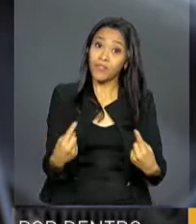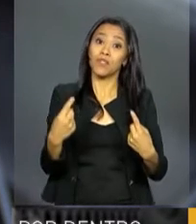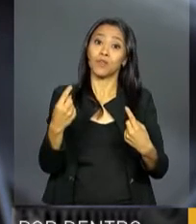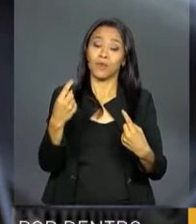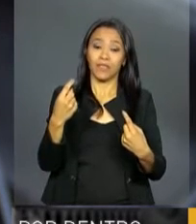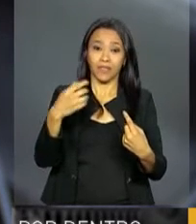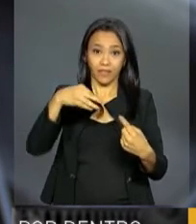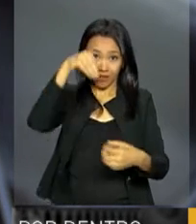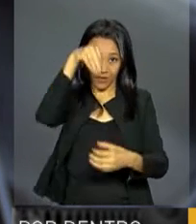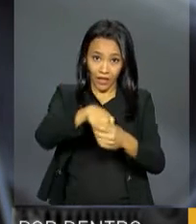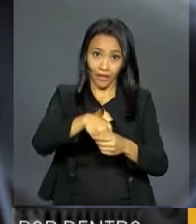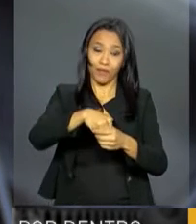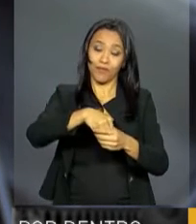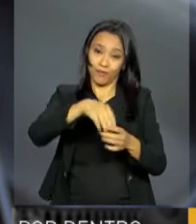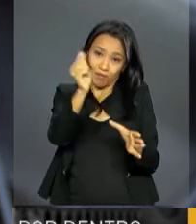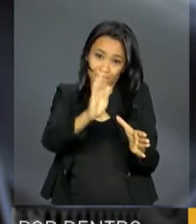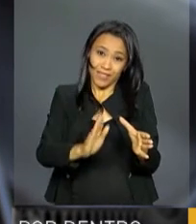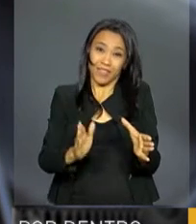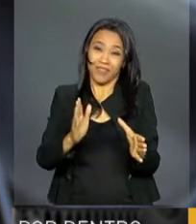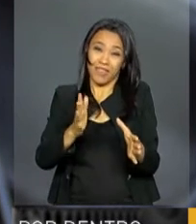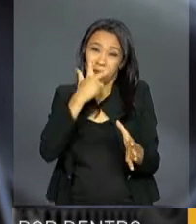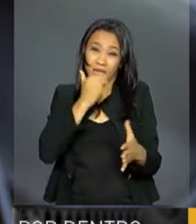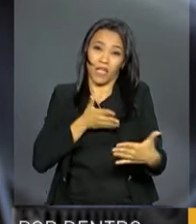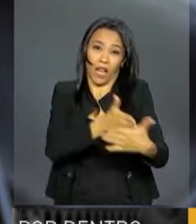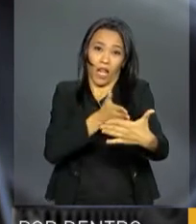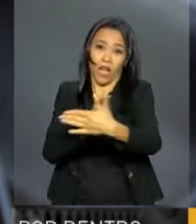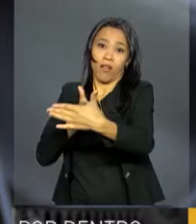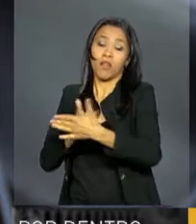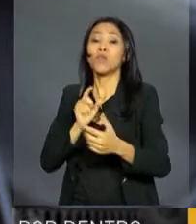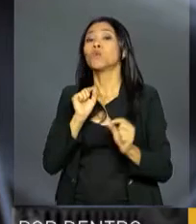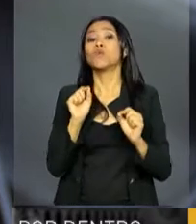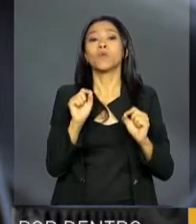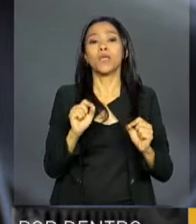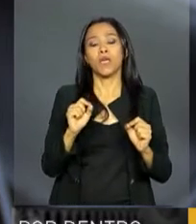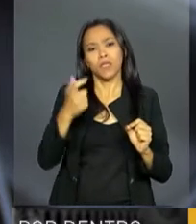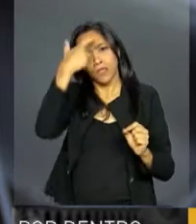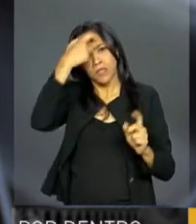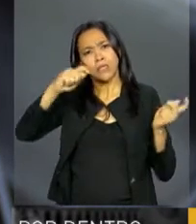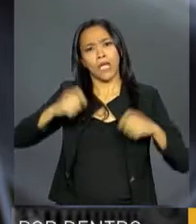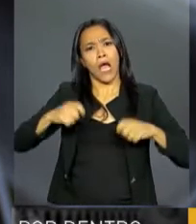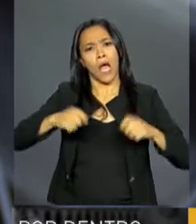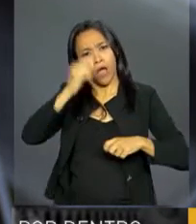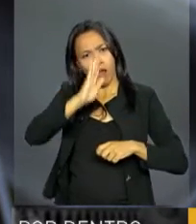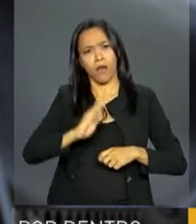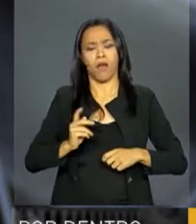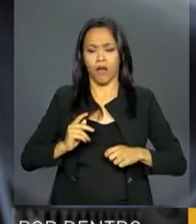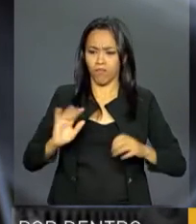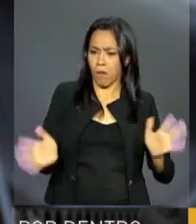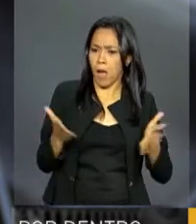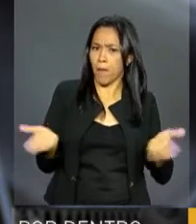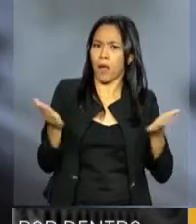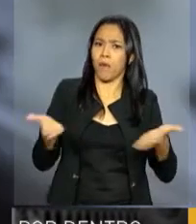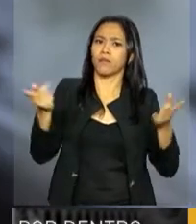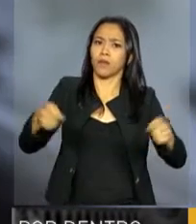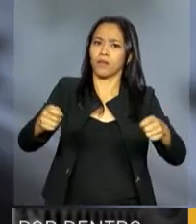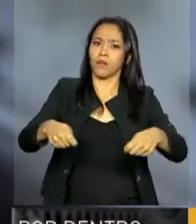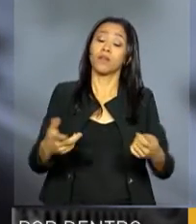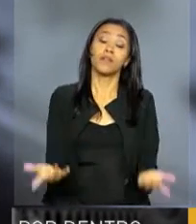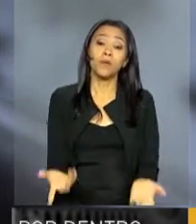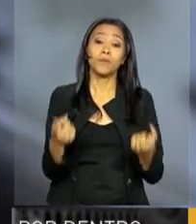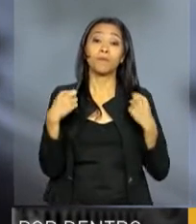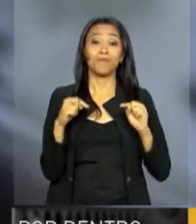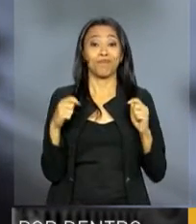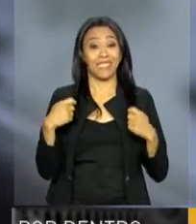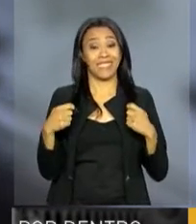colocados com barreiras de acesso do que na nossa capacidade produtiva ou de produção competitiva é preciso